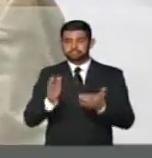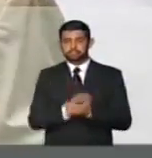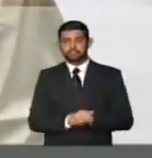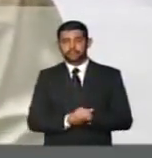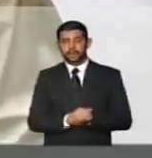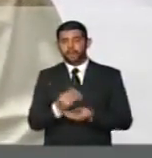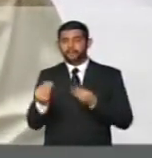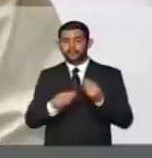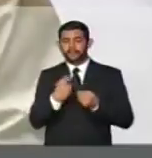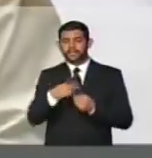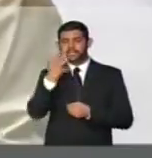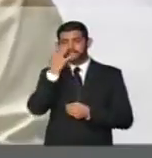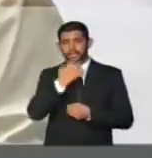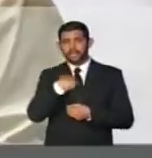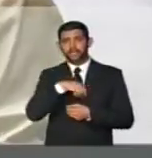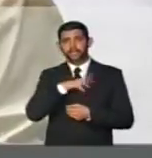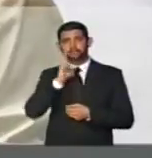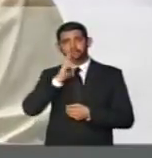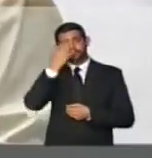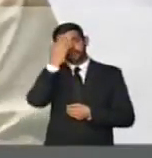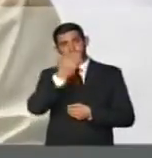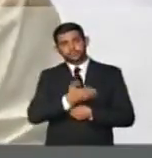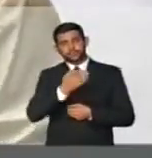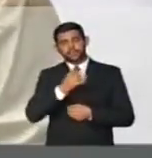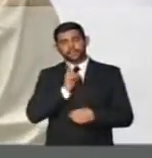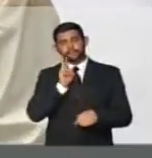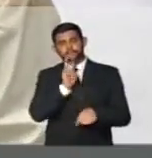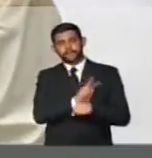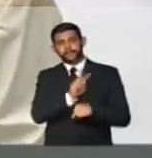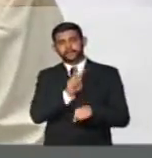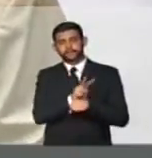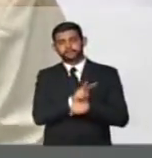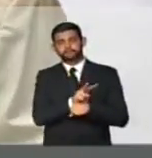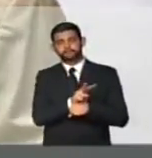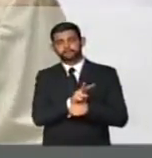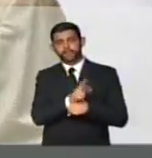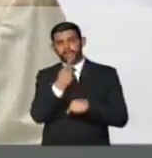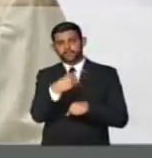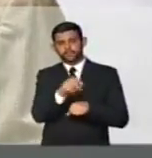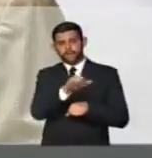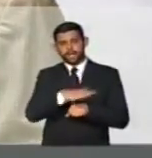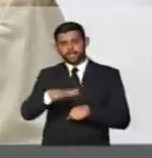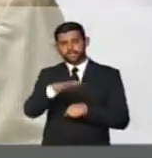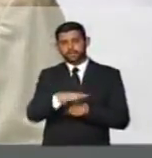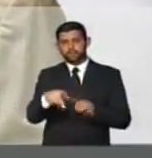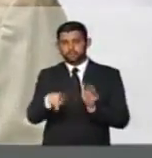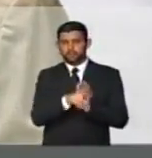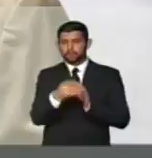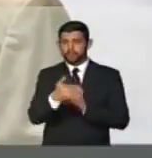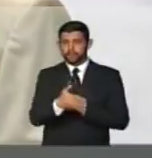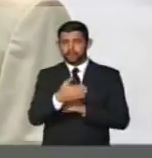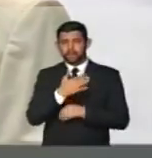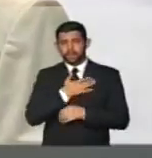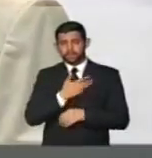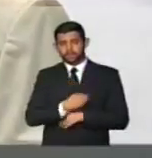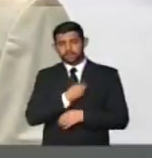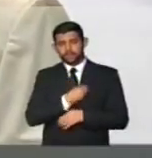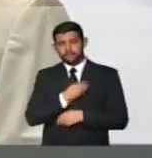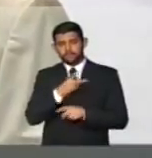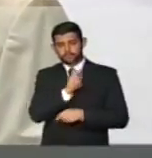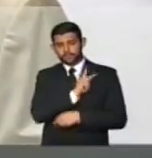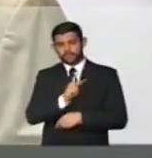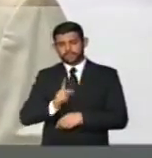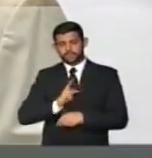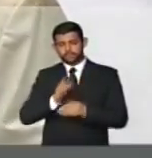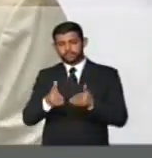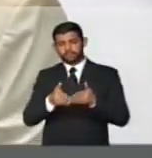É pela maneira séria com que defende a sua região. Eu estava ali